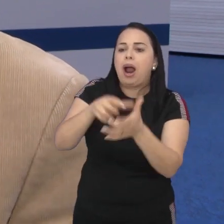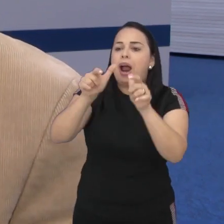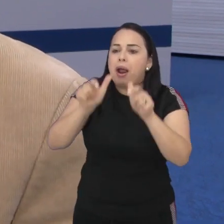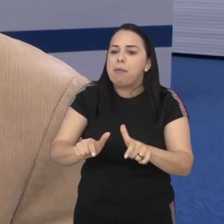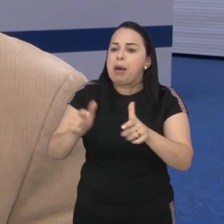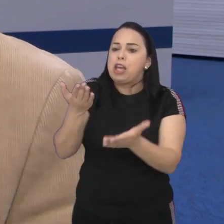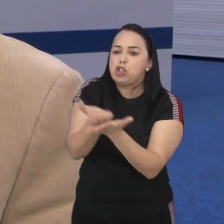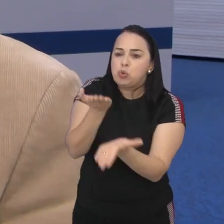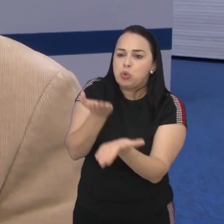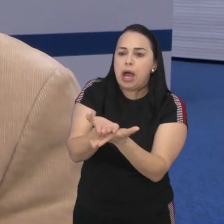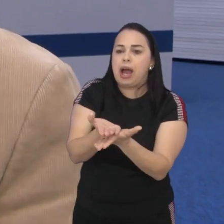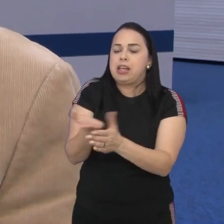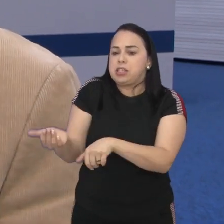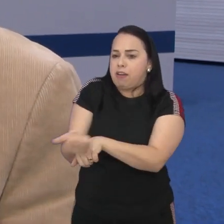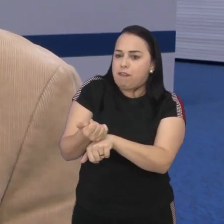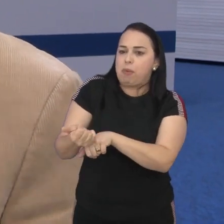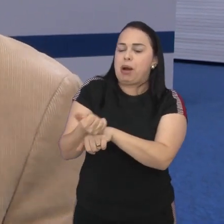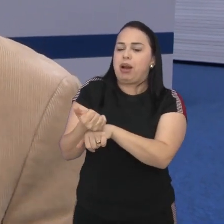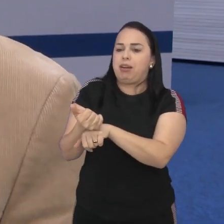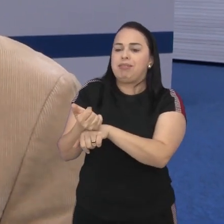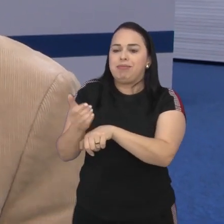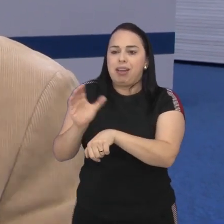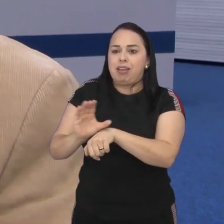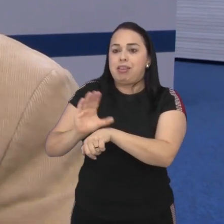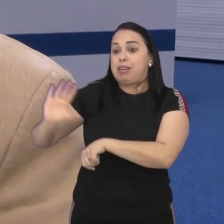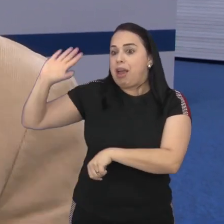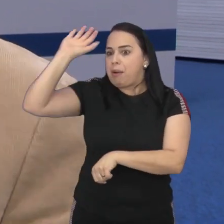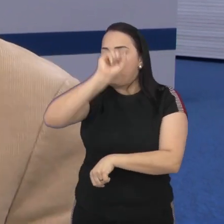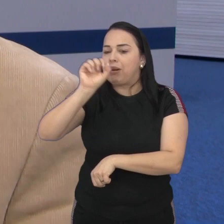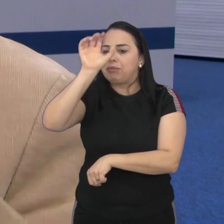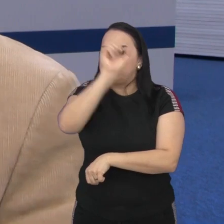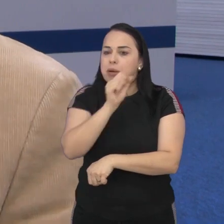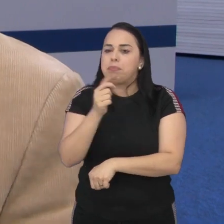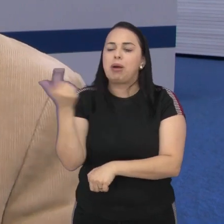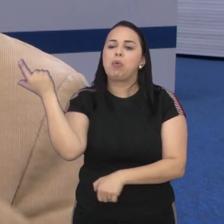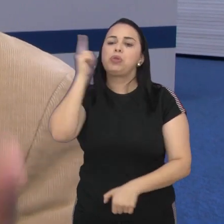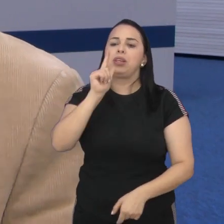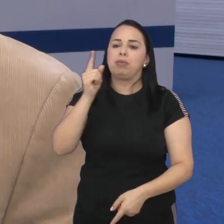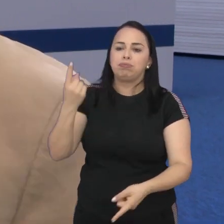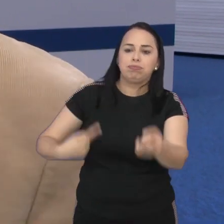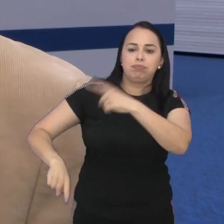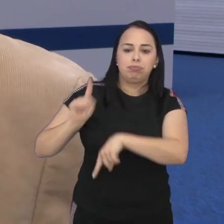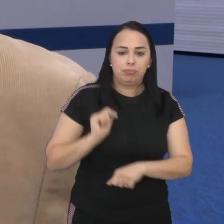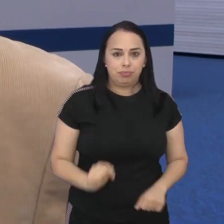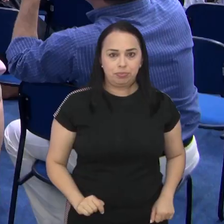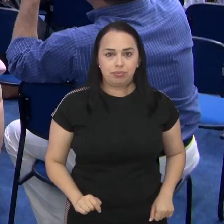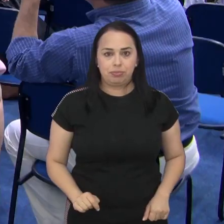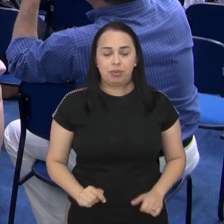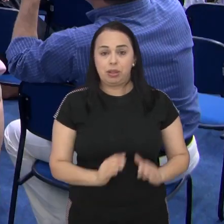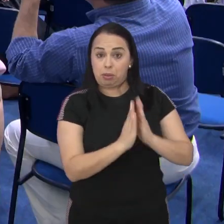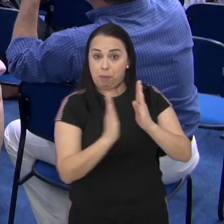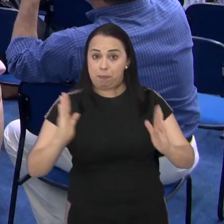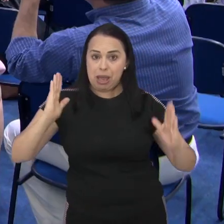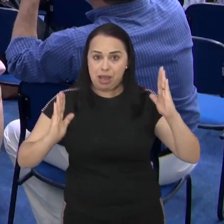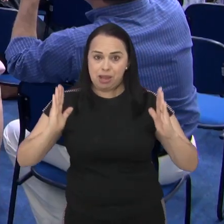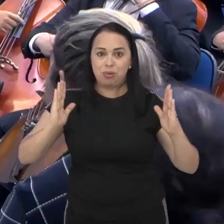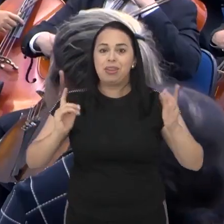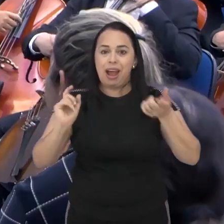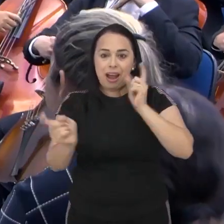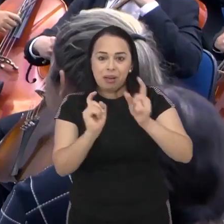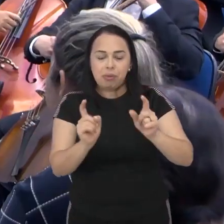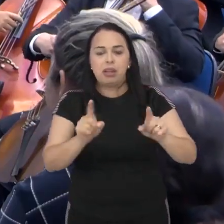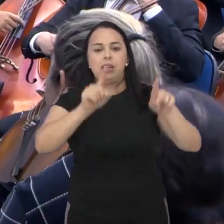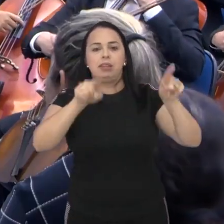se formar e se capacitar, para a gente ter um mercado cada vez mais efervescente na cidade. Durante a solenidade,